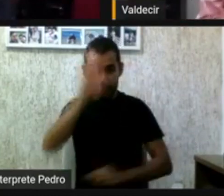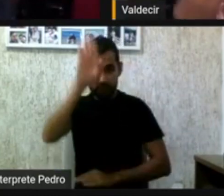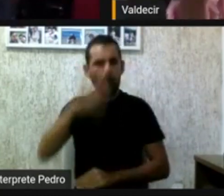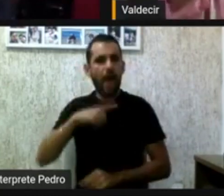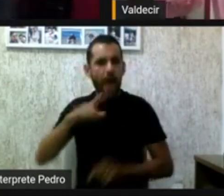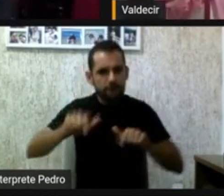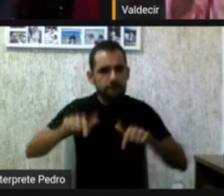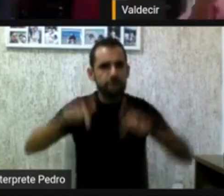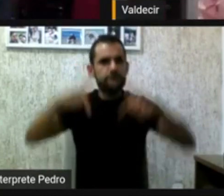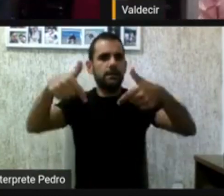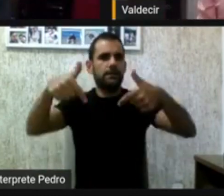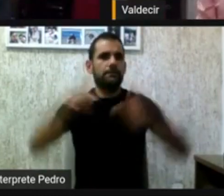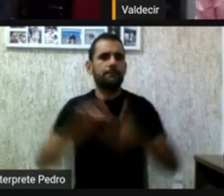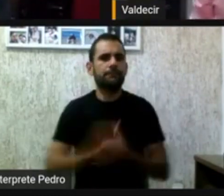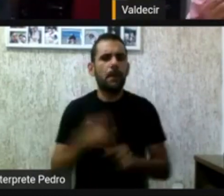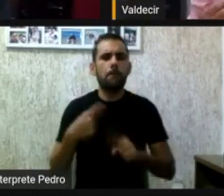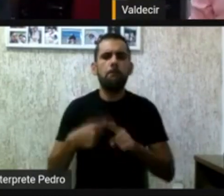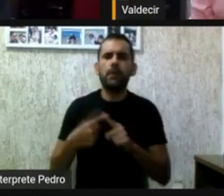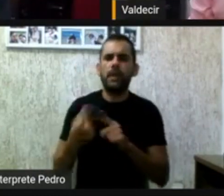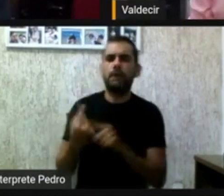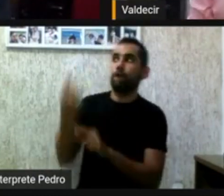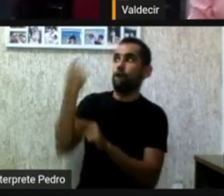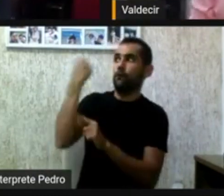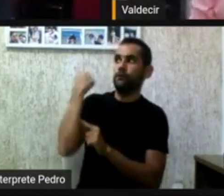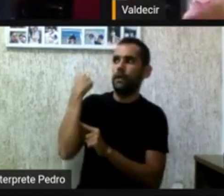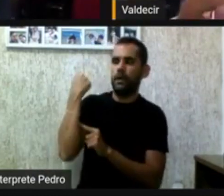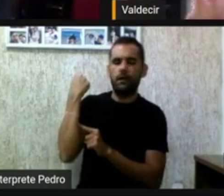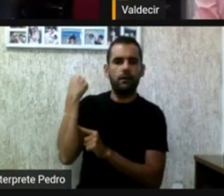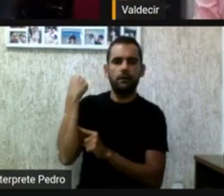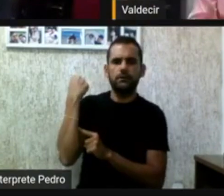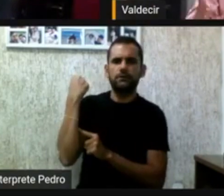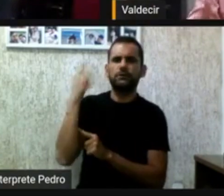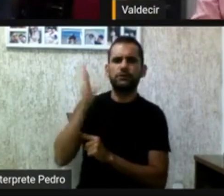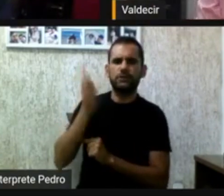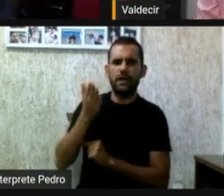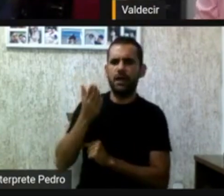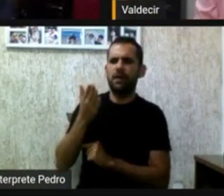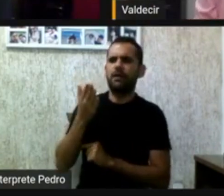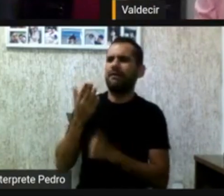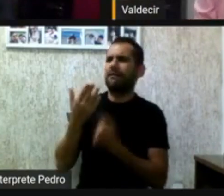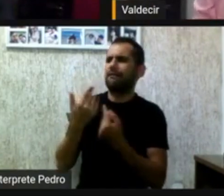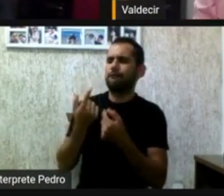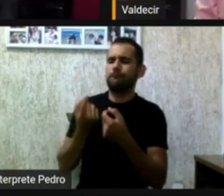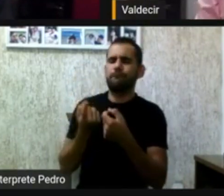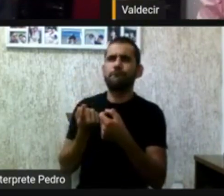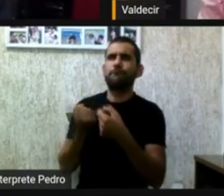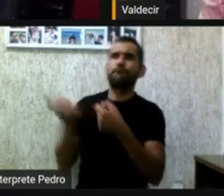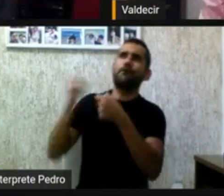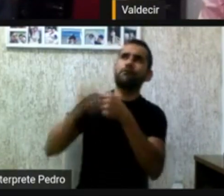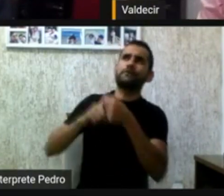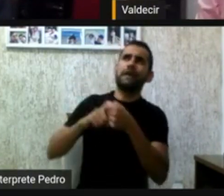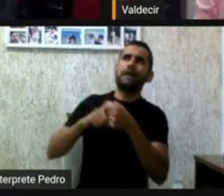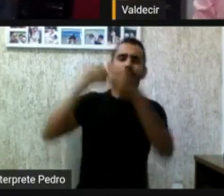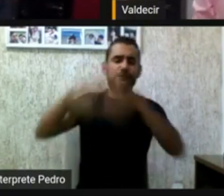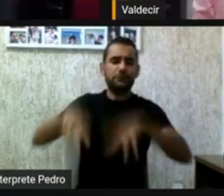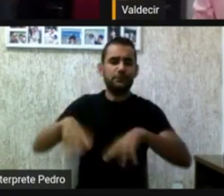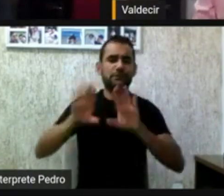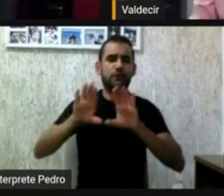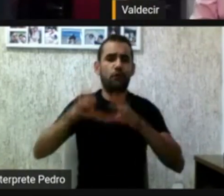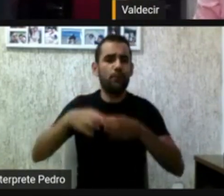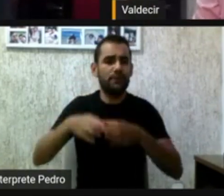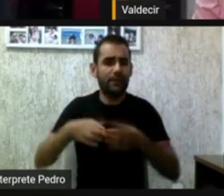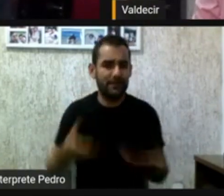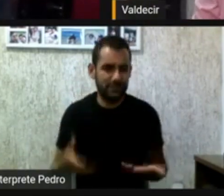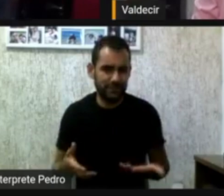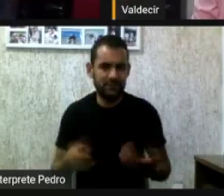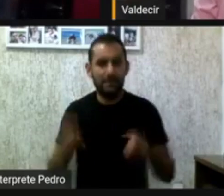retroceder? Por que voltar atrás em decisões que estão beneficiando a nossa comunidade? Então, a educação, tem